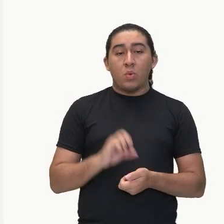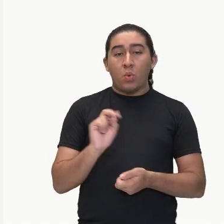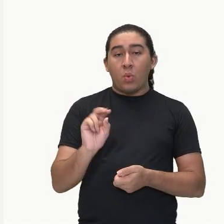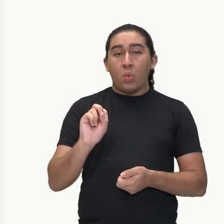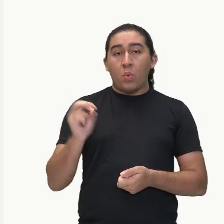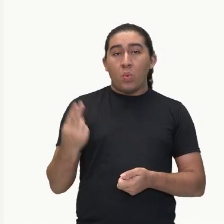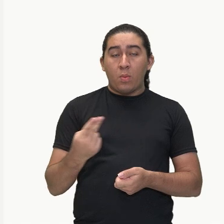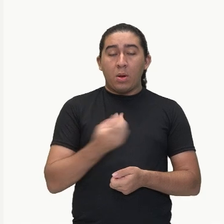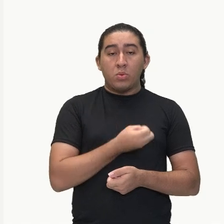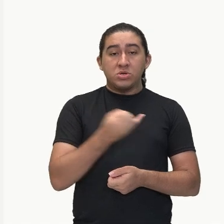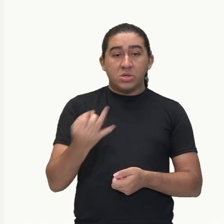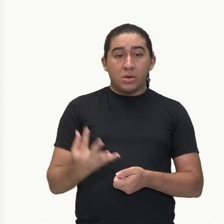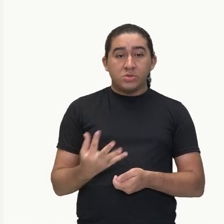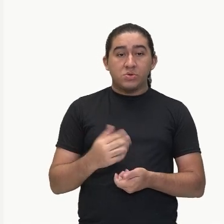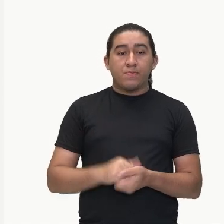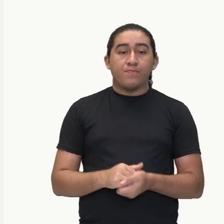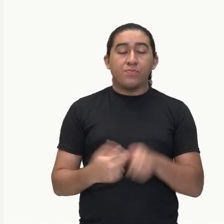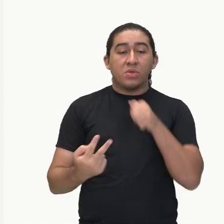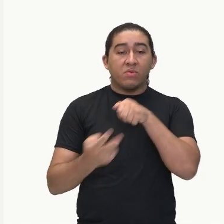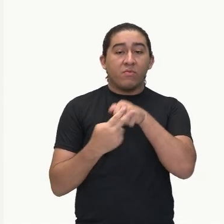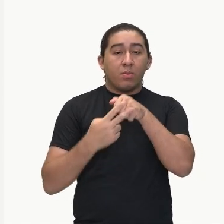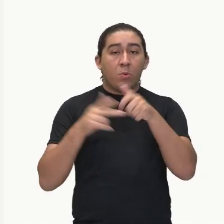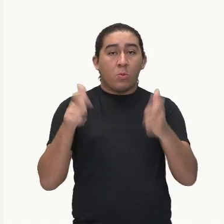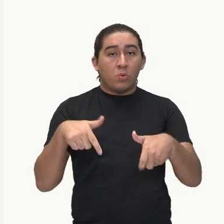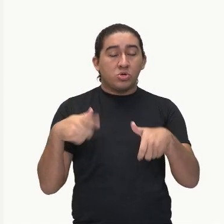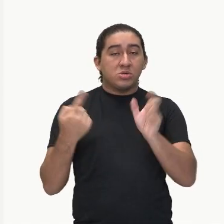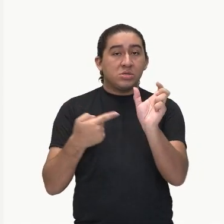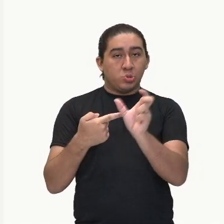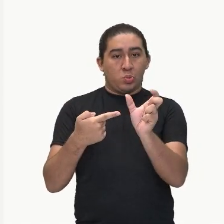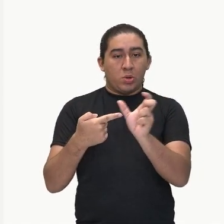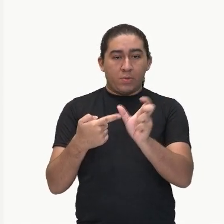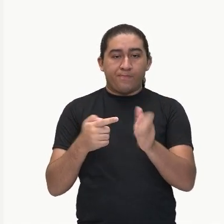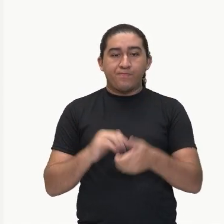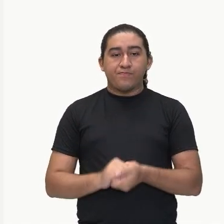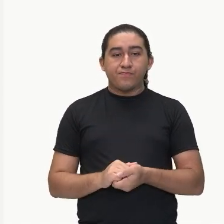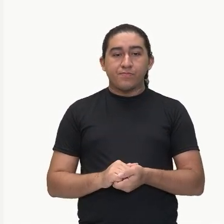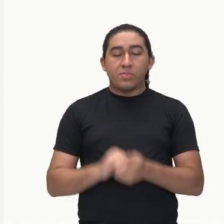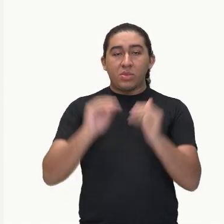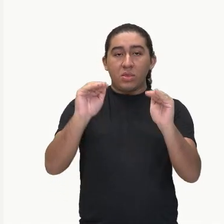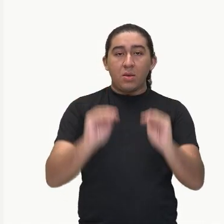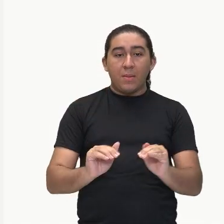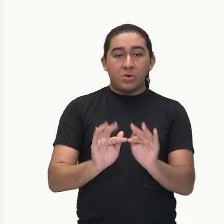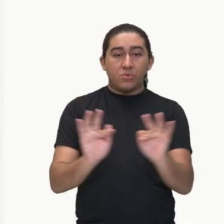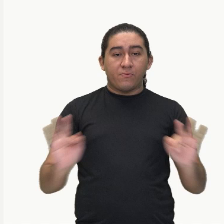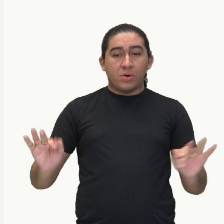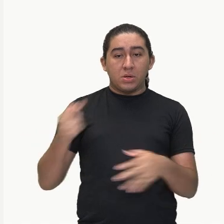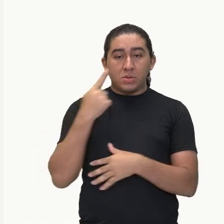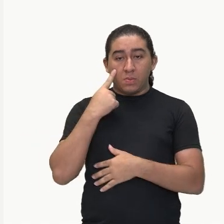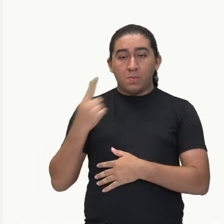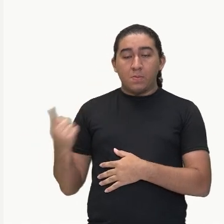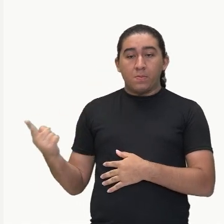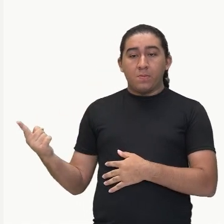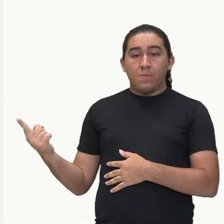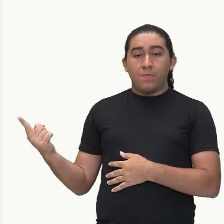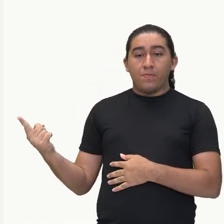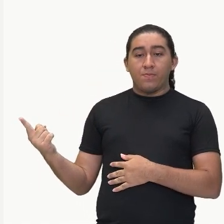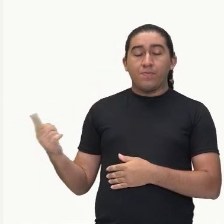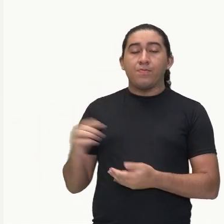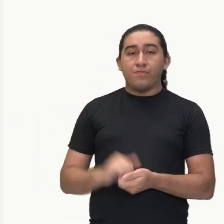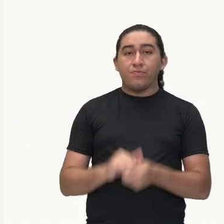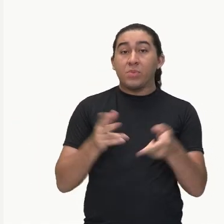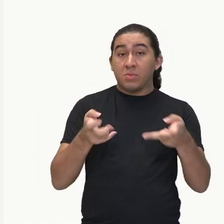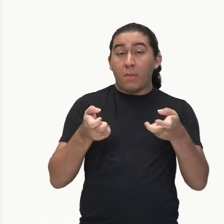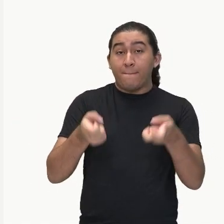quantidade. Então, verbo no singular. 2 quilos de laranja é pouco. Viu?